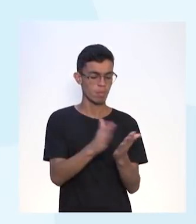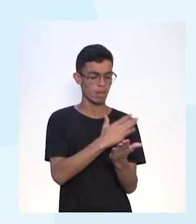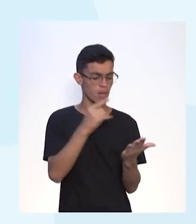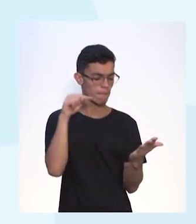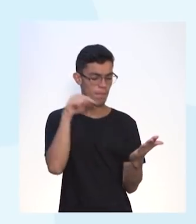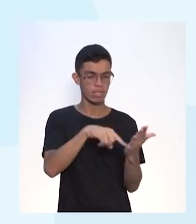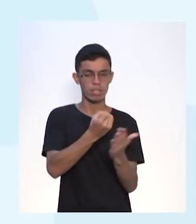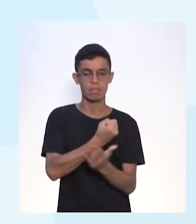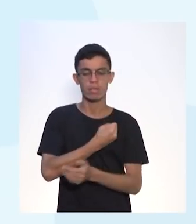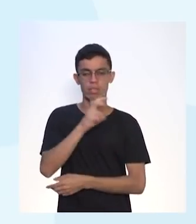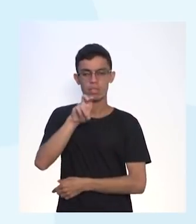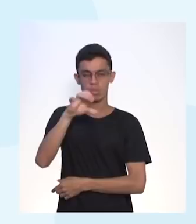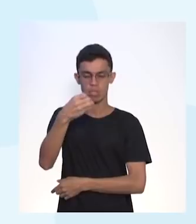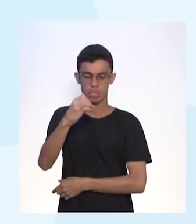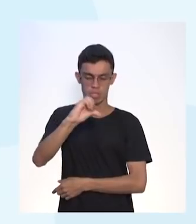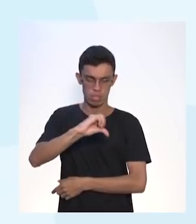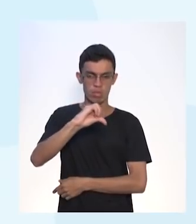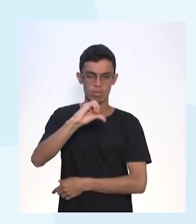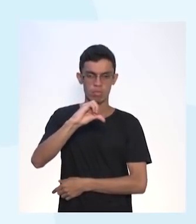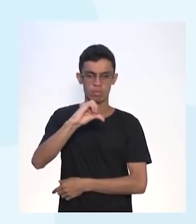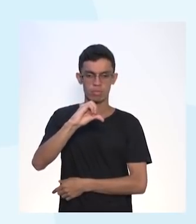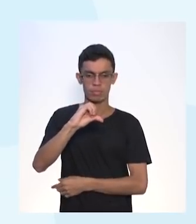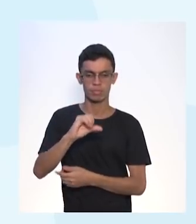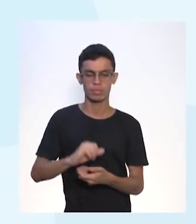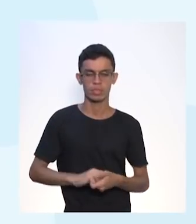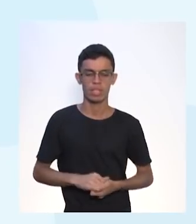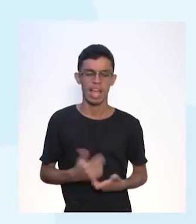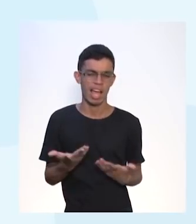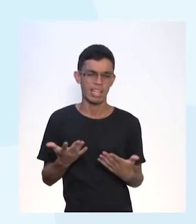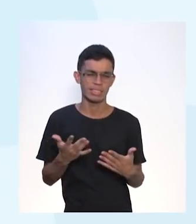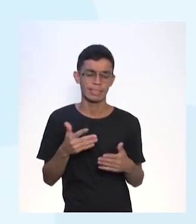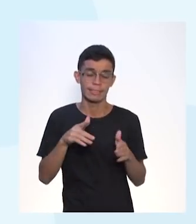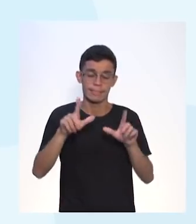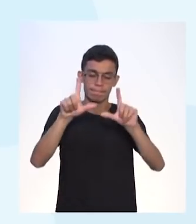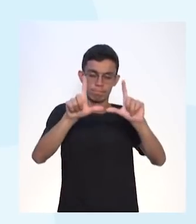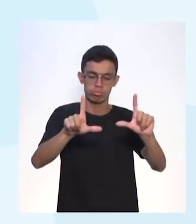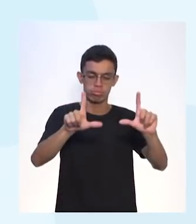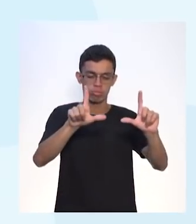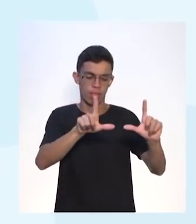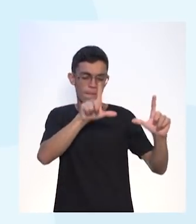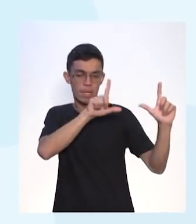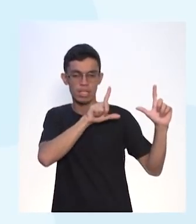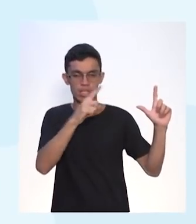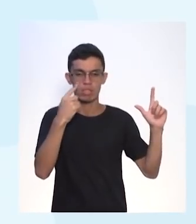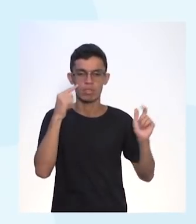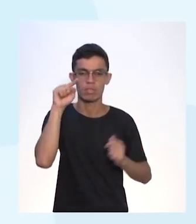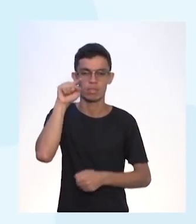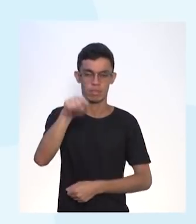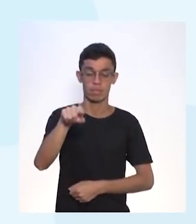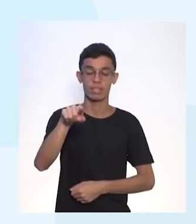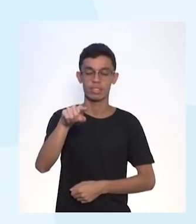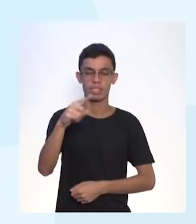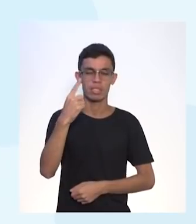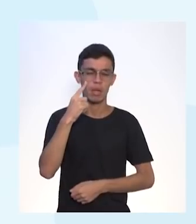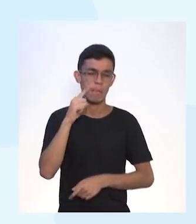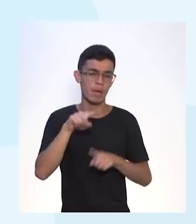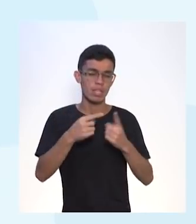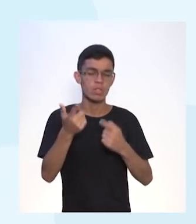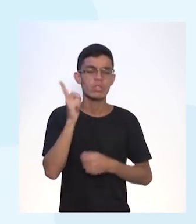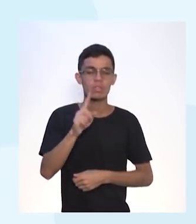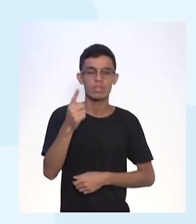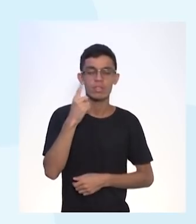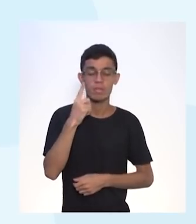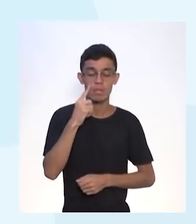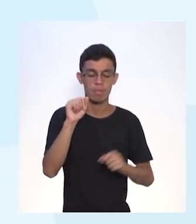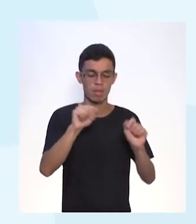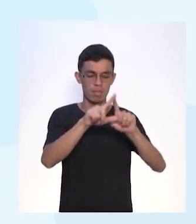59. Eu estou conseguindo enxergar aqui, por isso que eu estou falando. Ó, tudo bem que está atrás de mim aqui, eu estou olhando só para frente, né? Então, tudo bem. Leia os